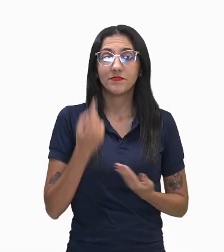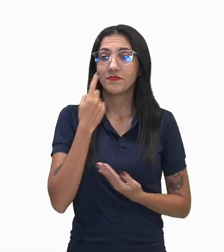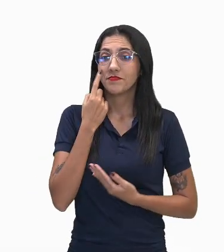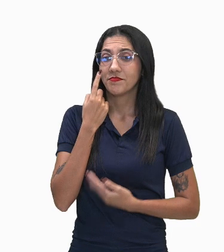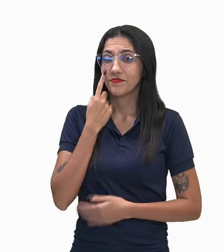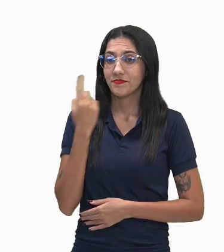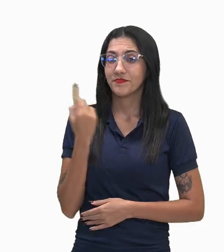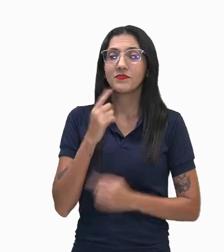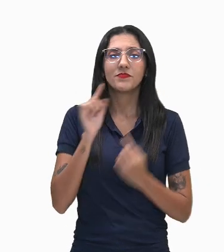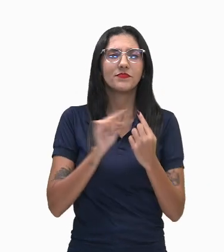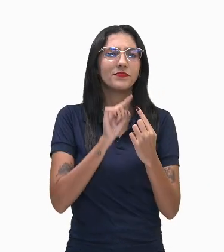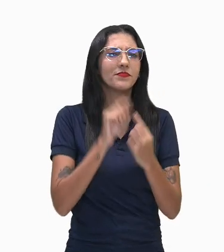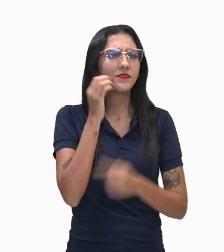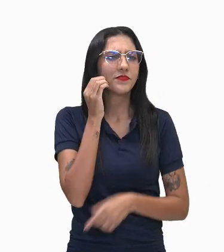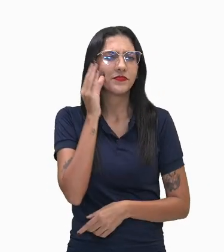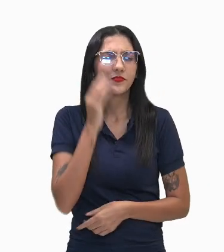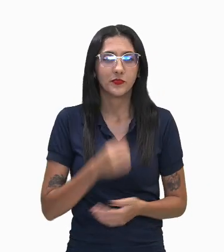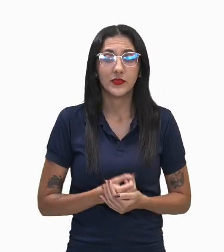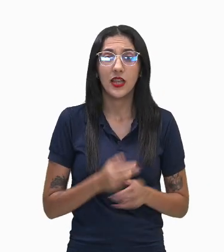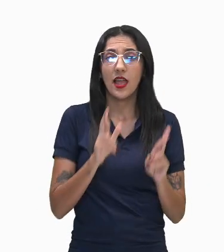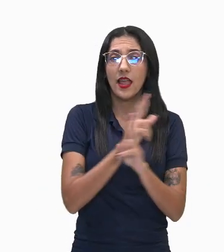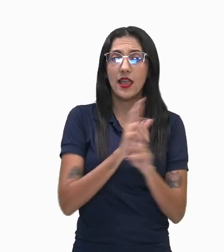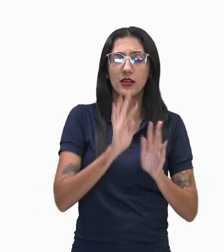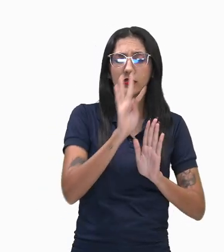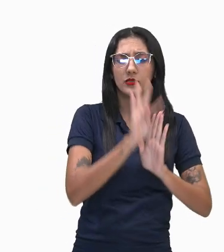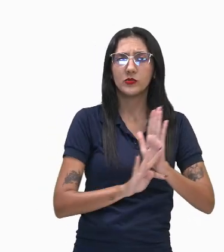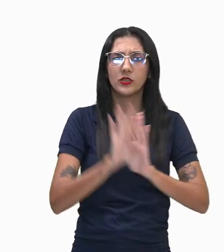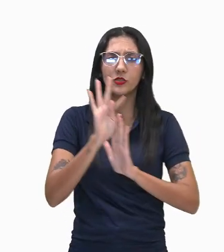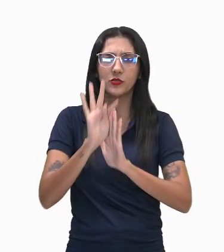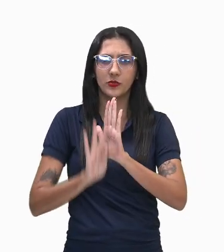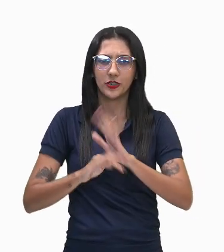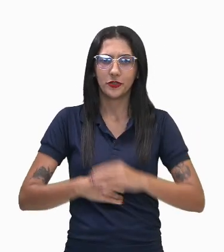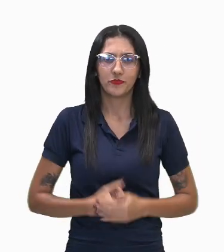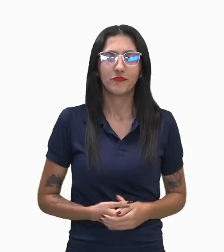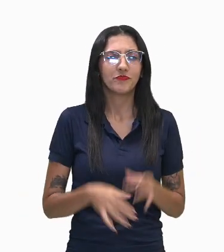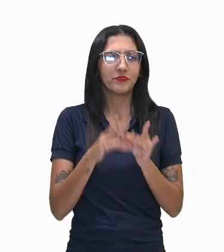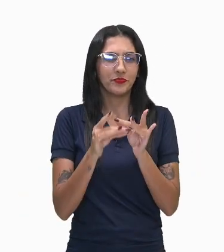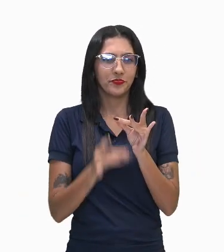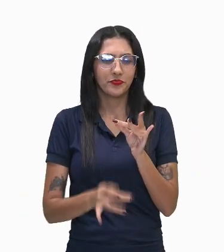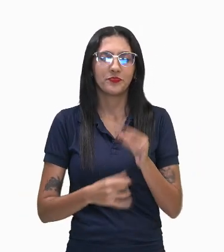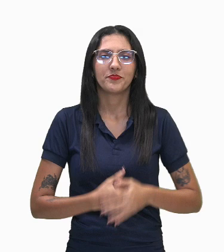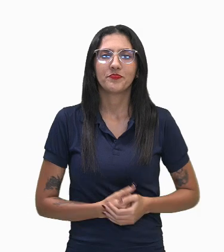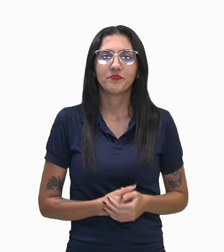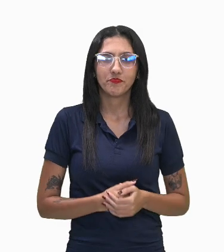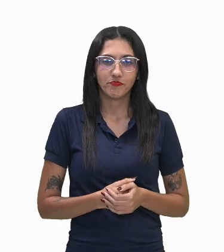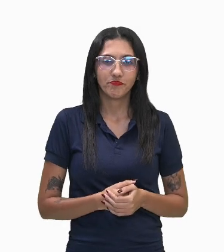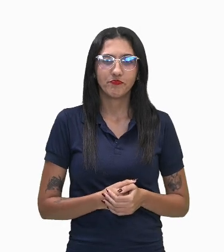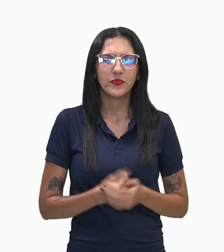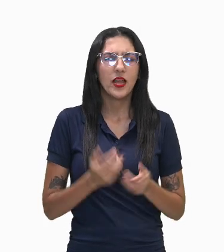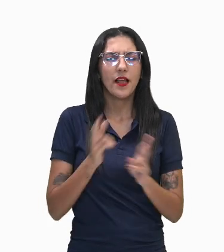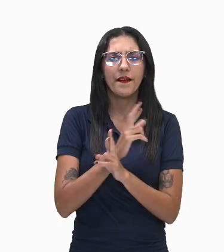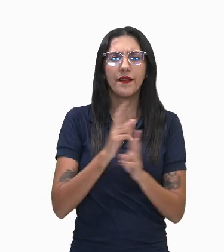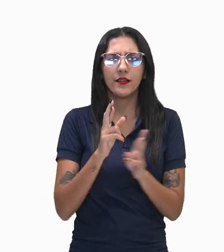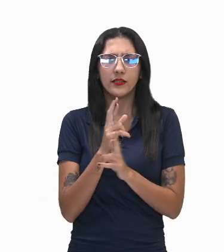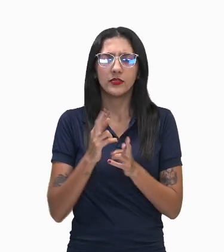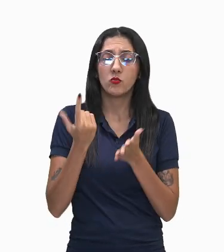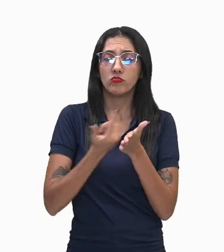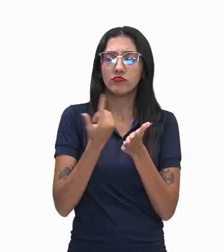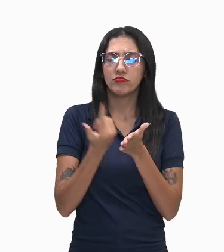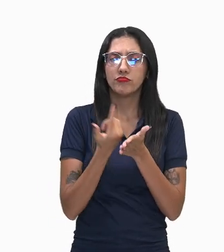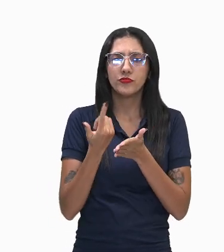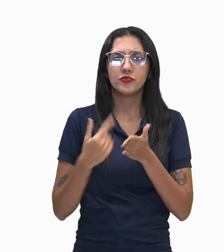objeto de conhecimento relação entre textos e o detalhamento, relação entre as obras